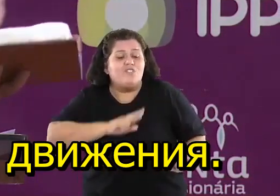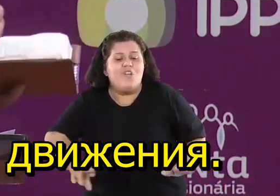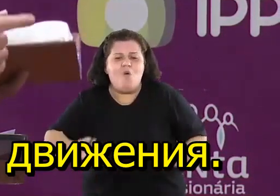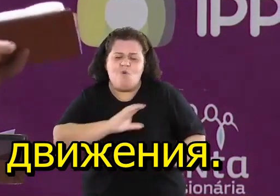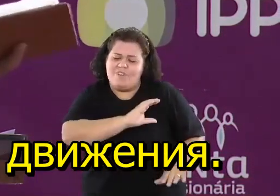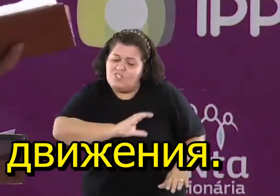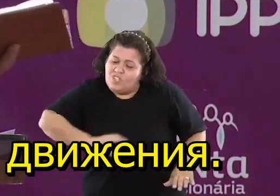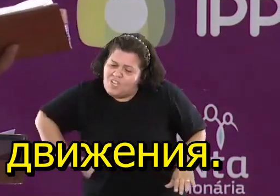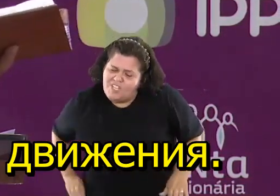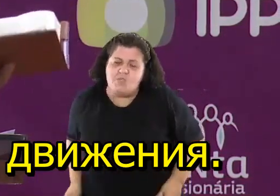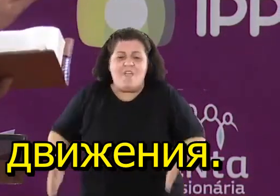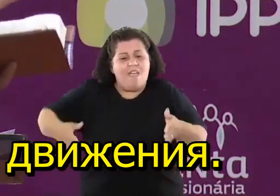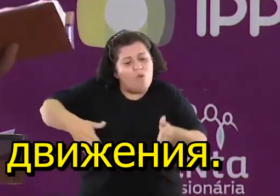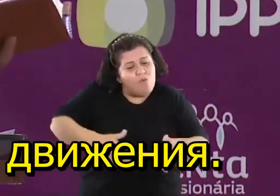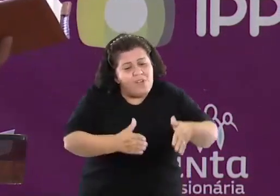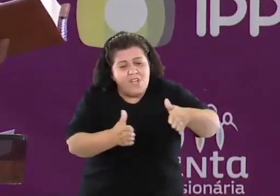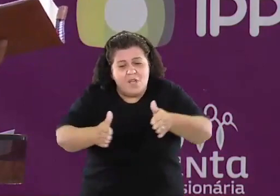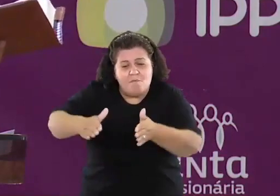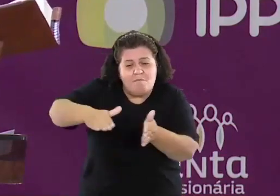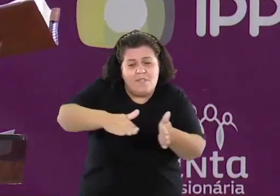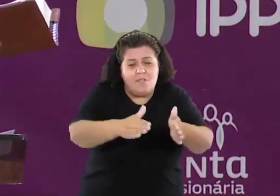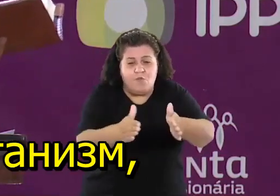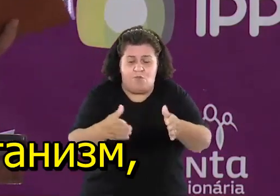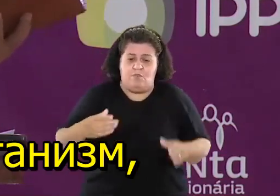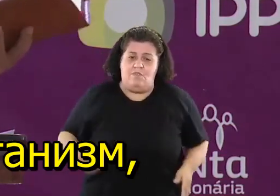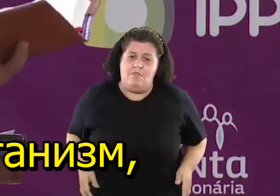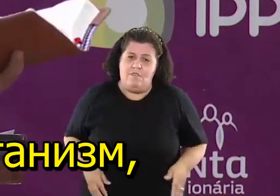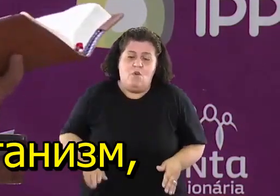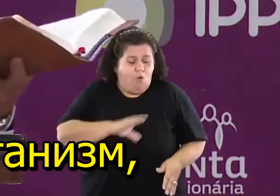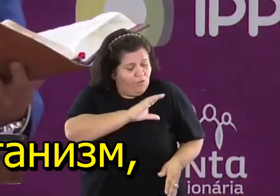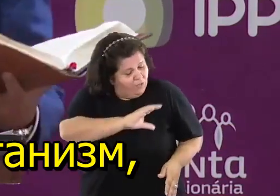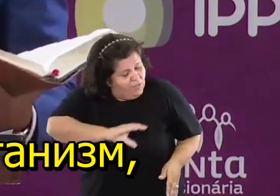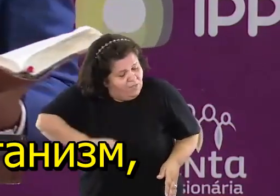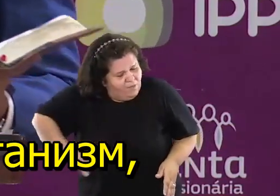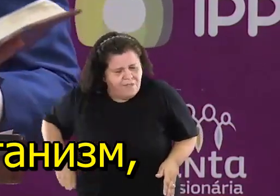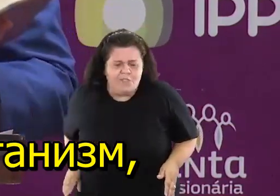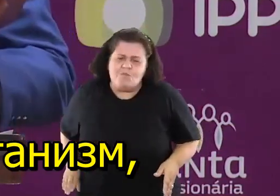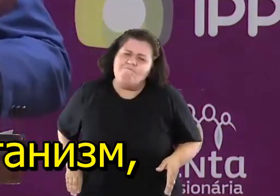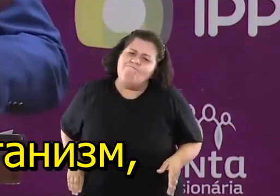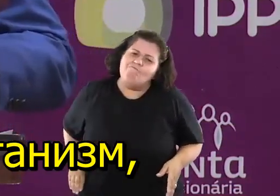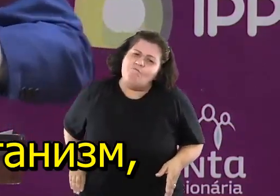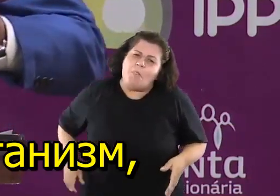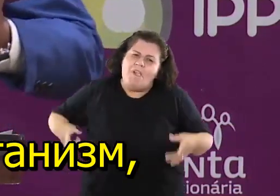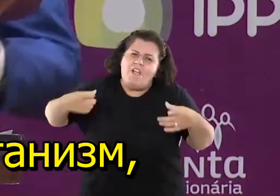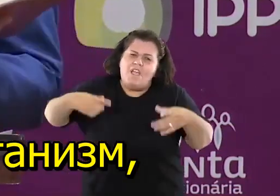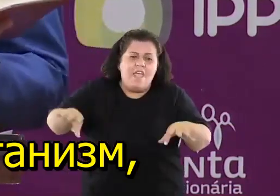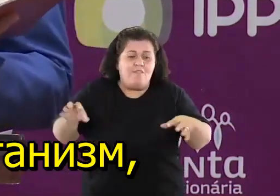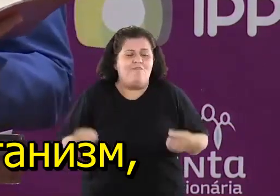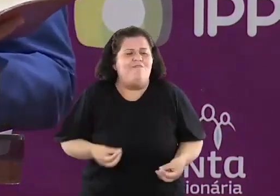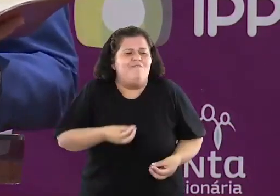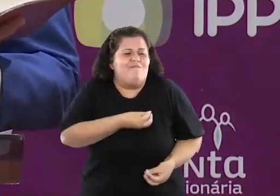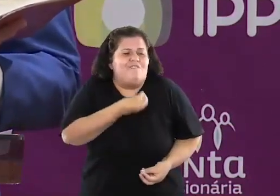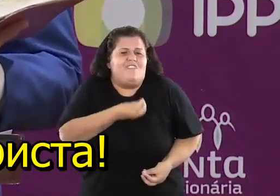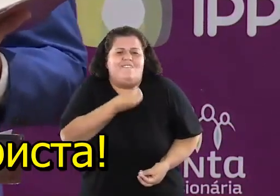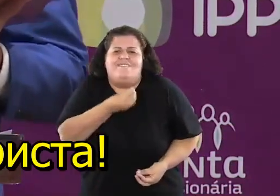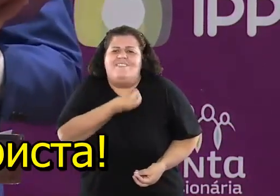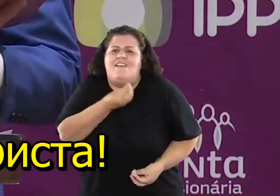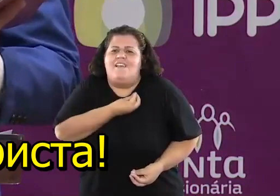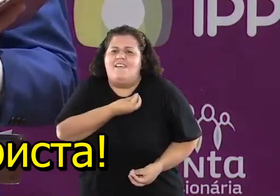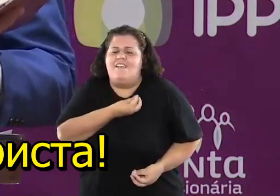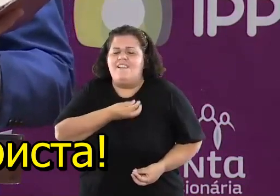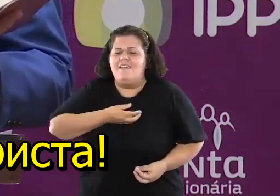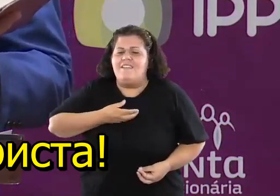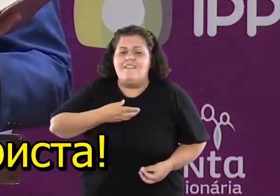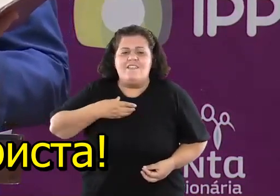do caminho, do movimento. O cristianismo é um organismo vivo que